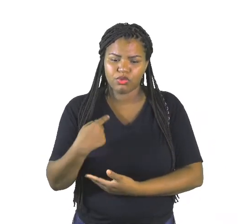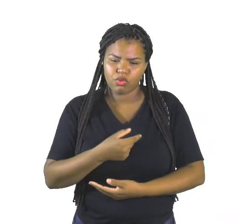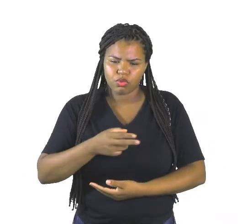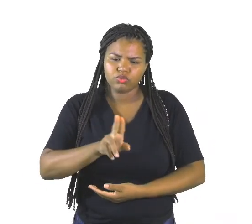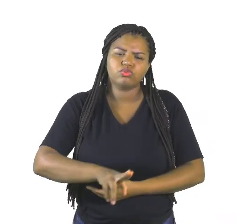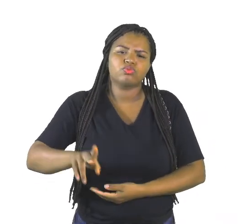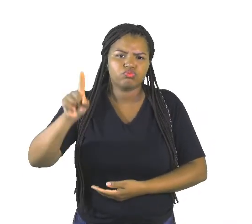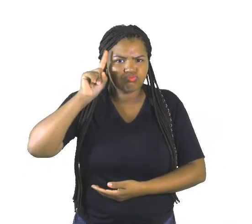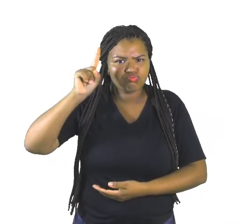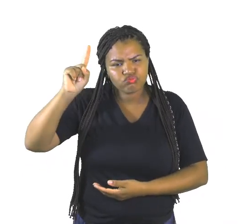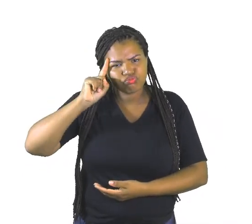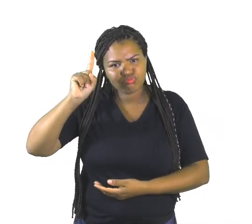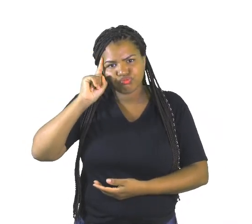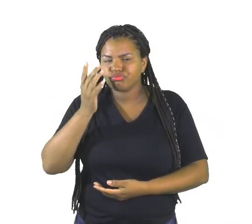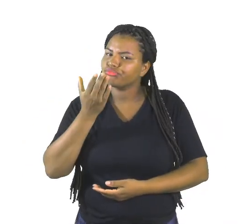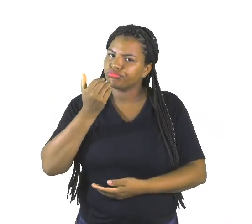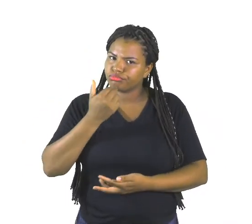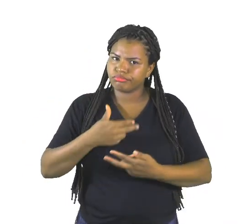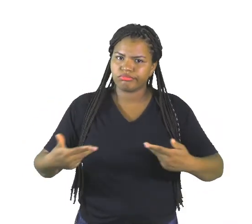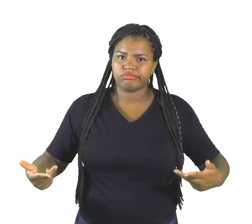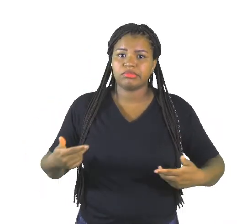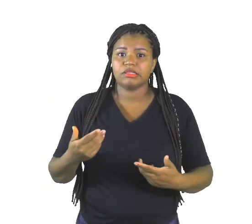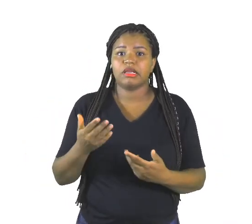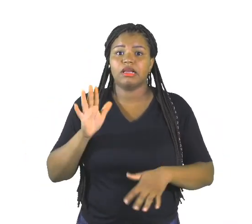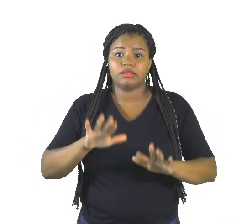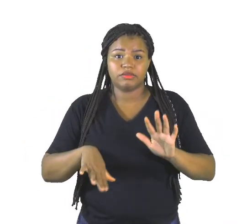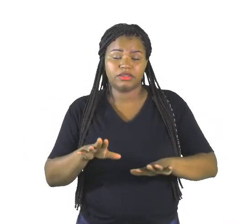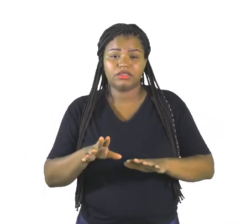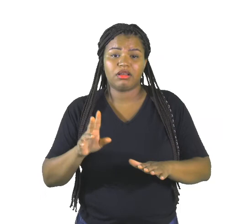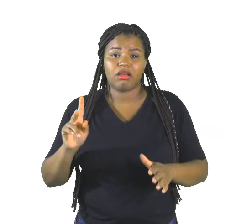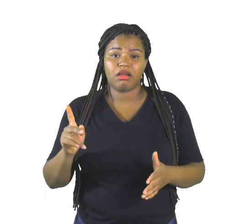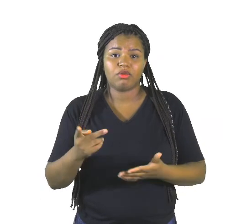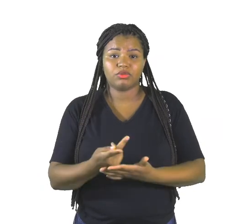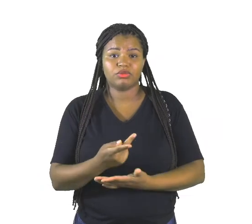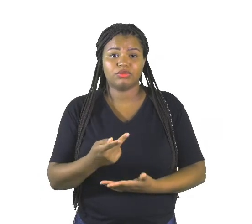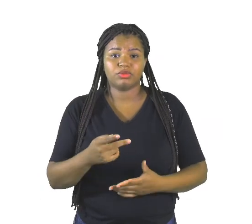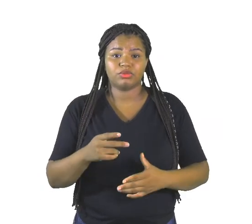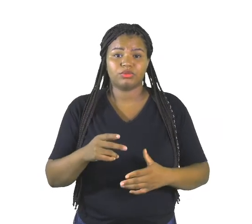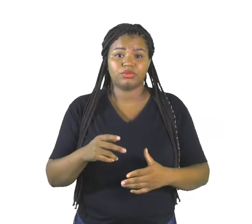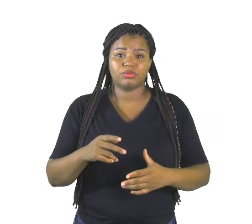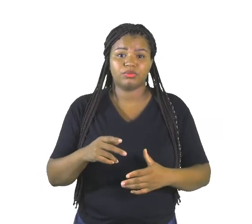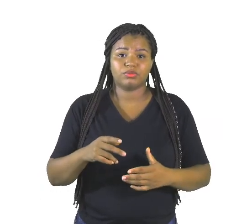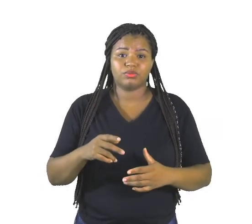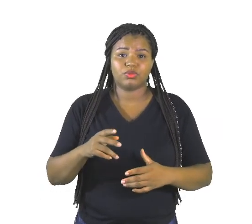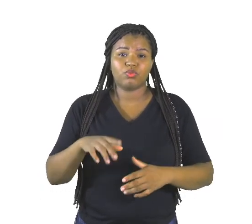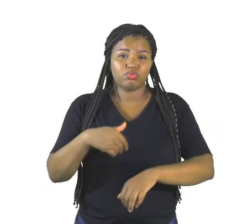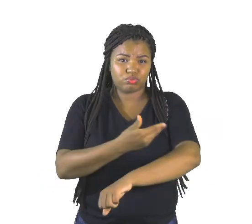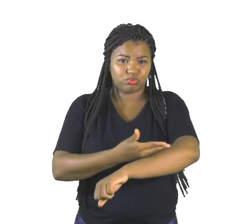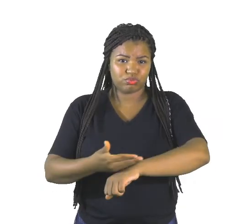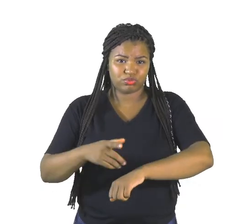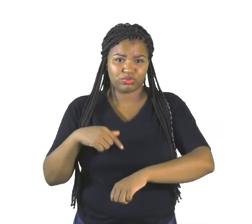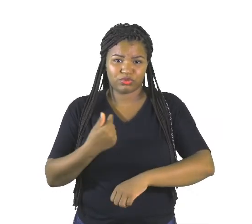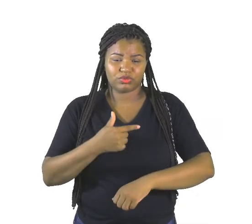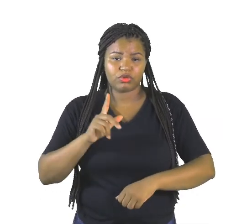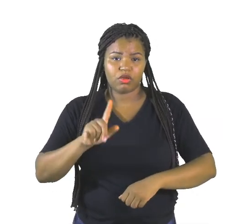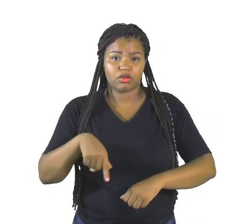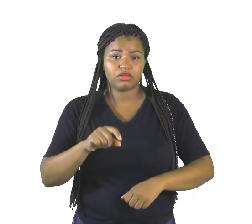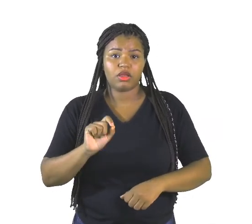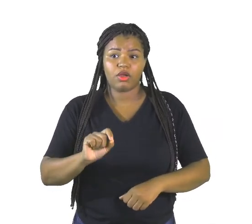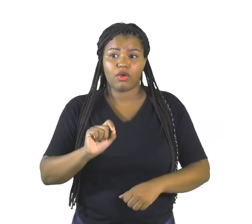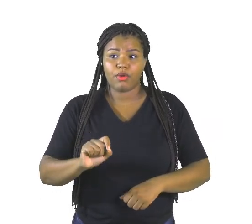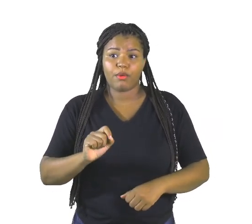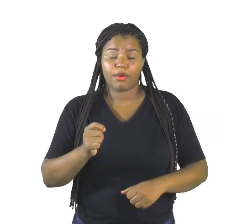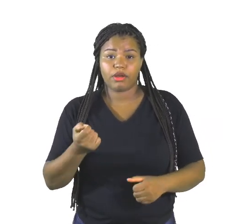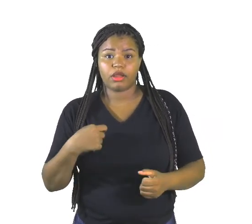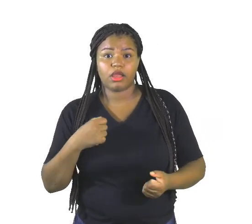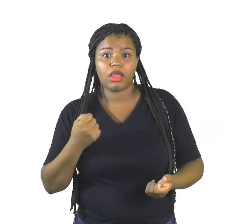dos alimentos, né? E ele muitas vezes é causado por um hábito, um costume que nós temos, que é o do consumismo, né? Comprar